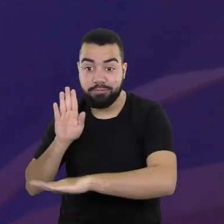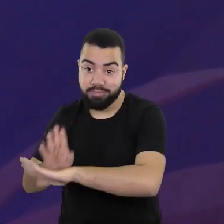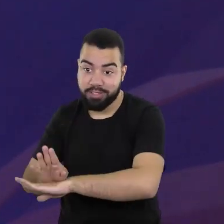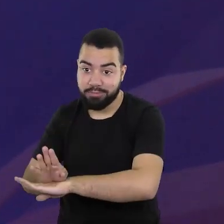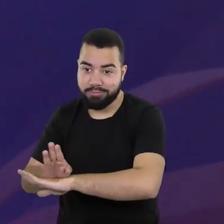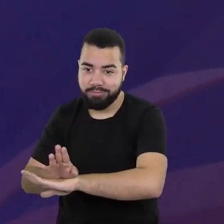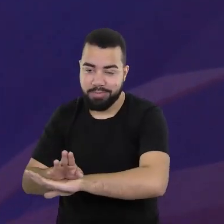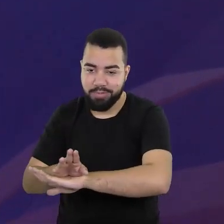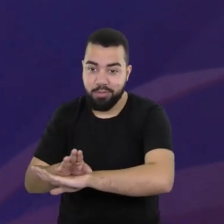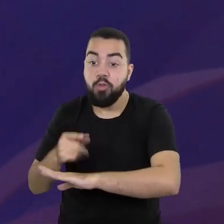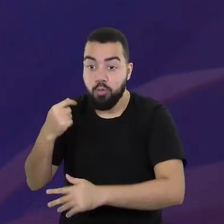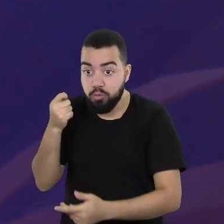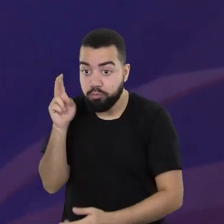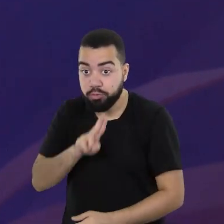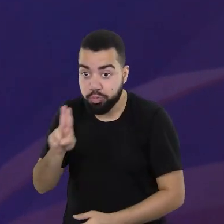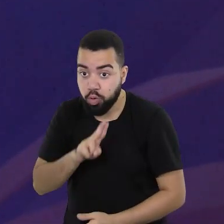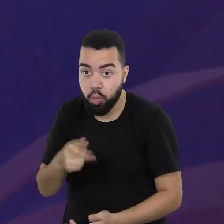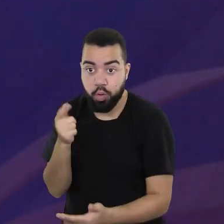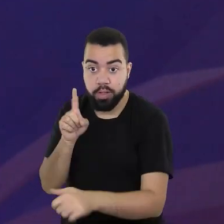para ver